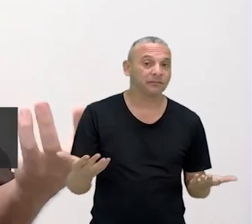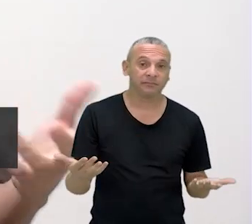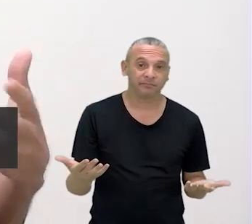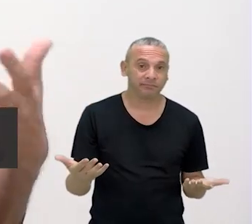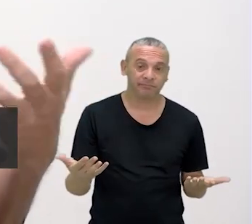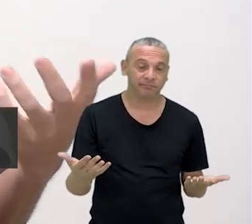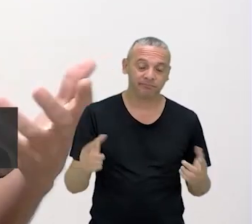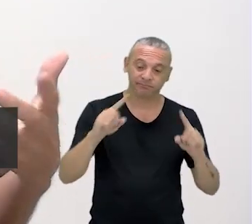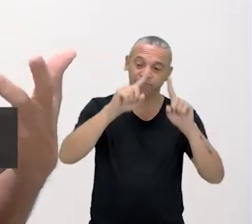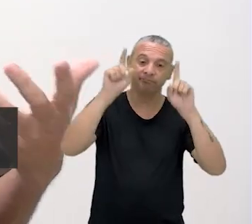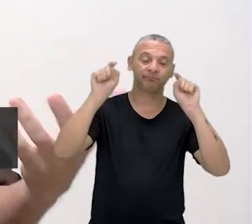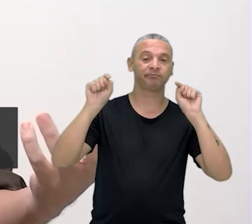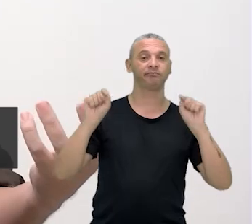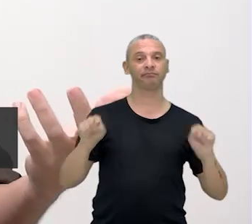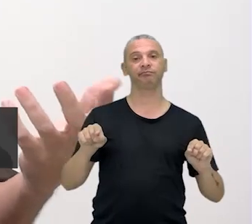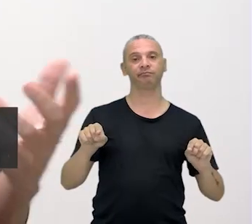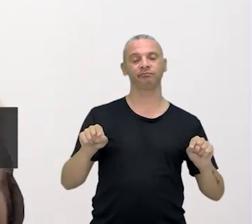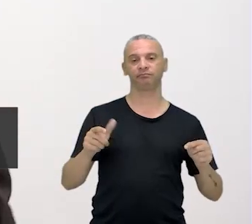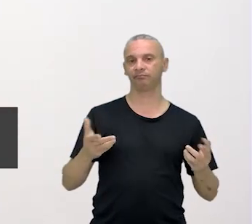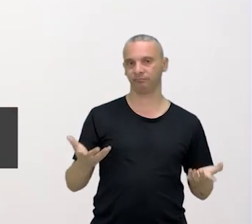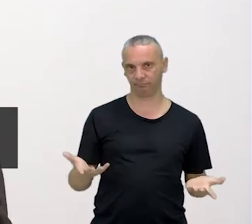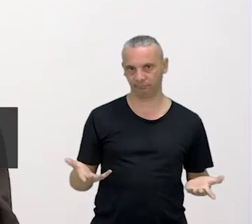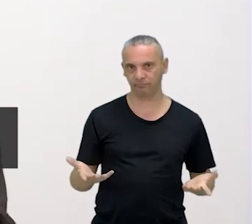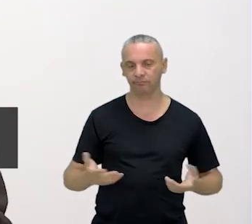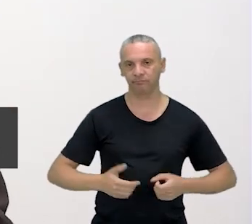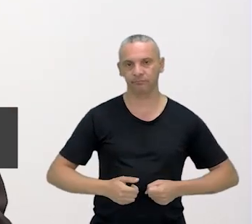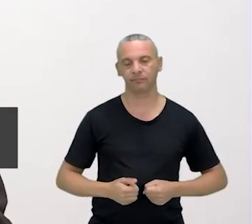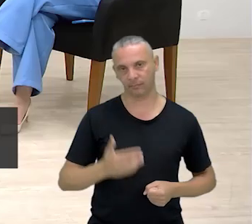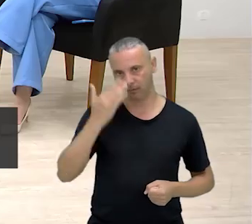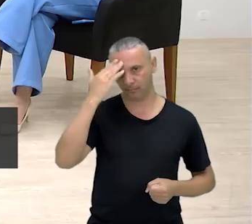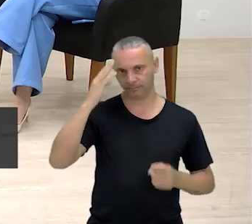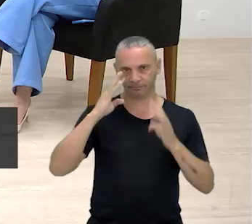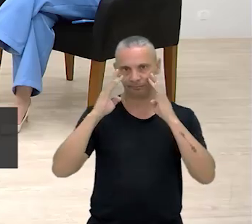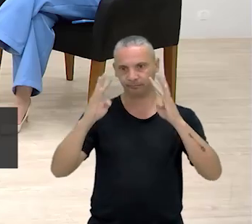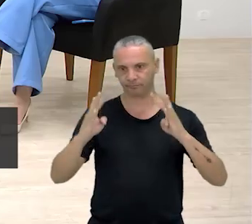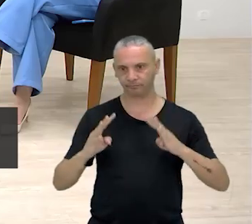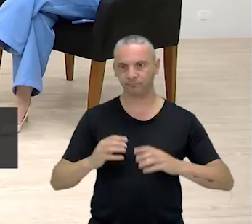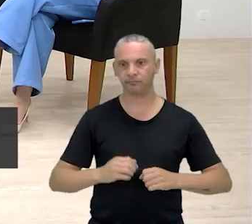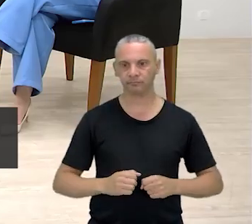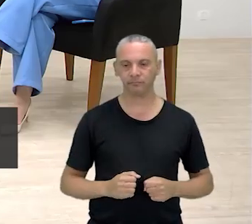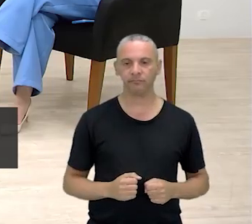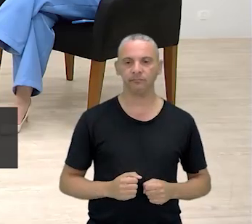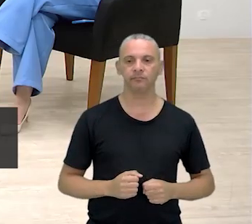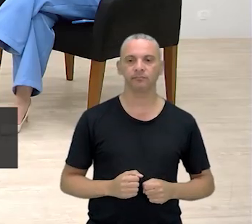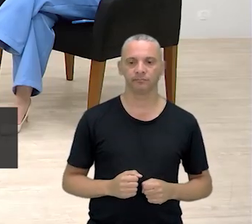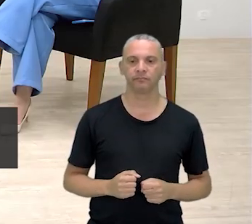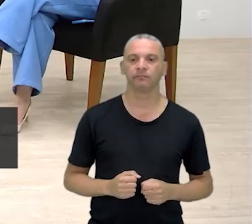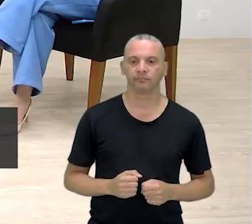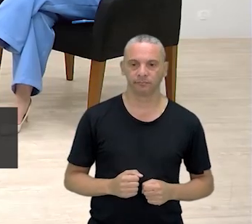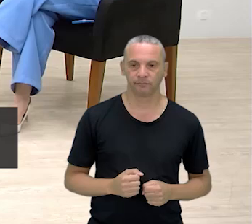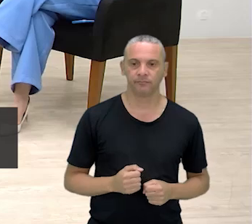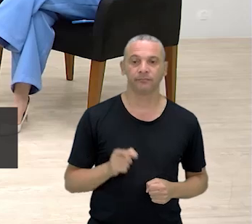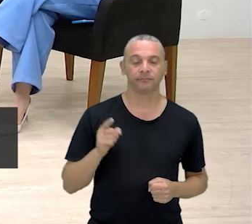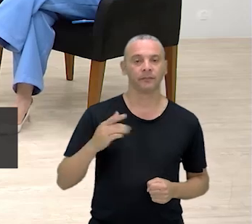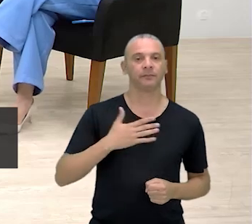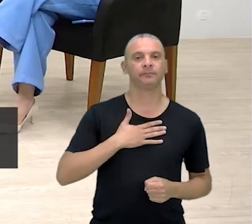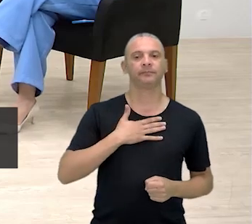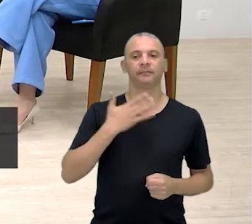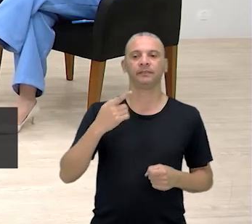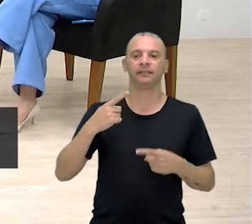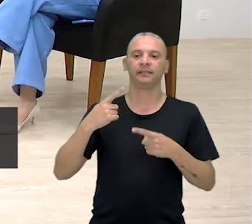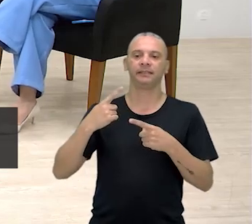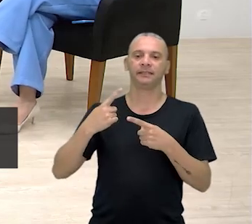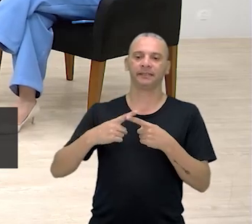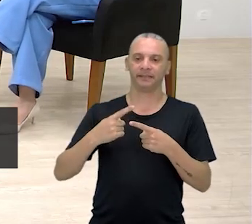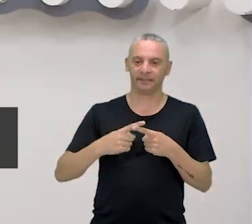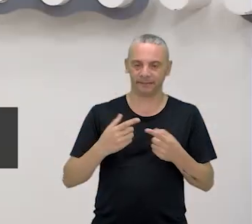se isso vai adiantar para alguma coisa. Muito obrigado. Impactado, né, Gato? Ele tá assustado aqui. Ele me